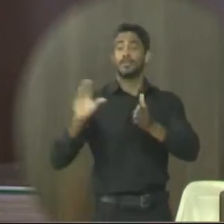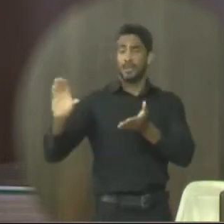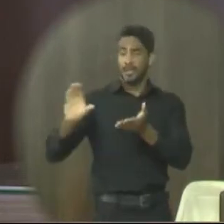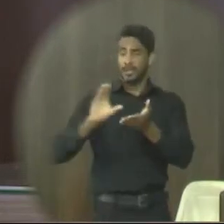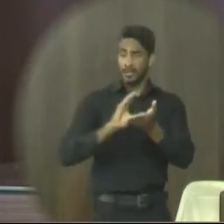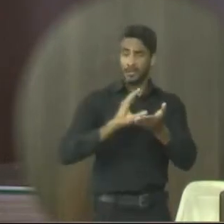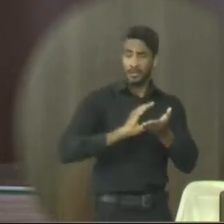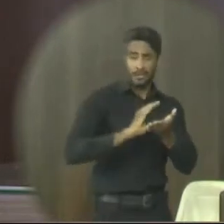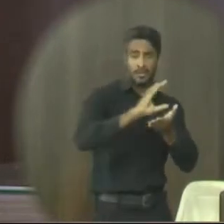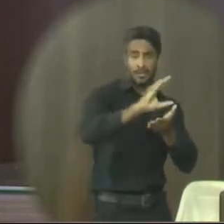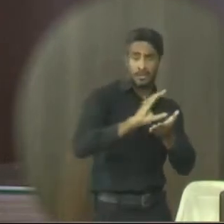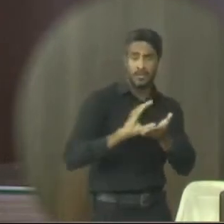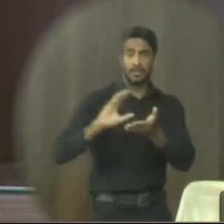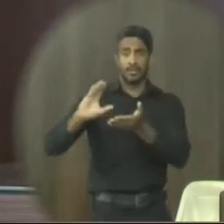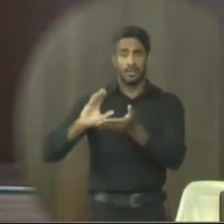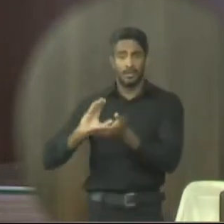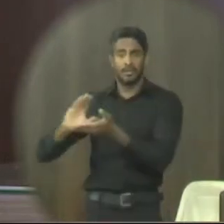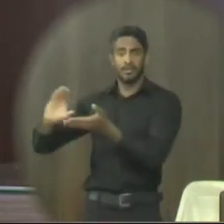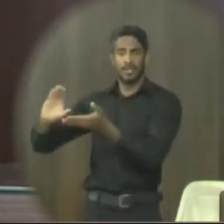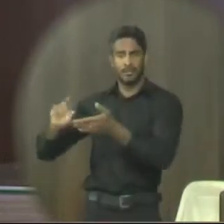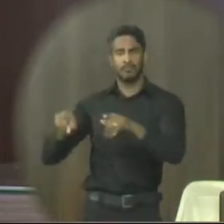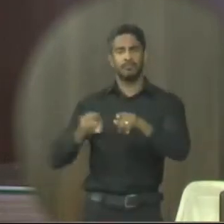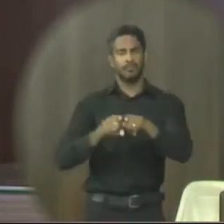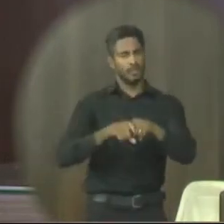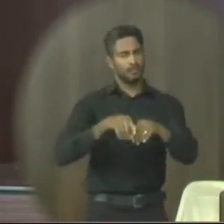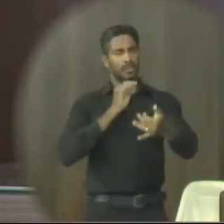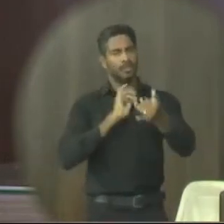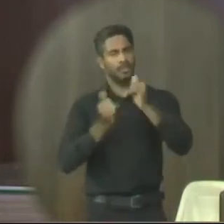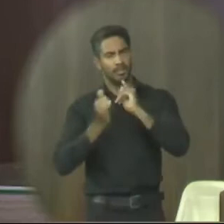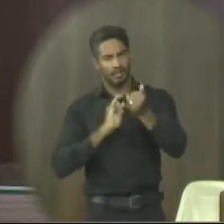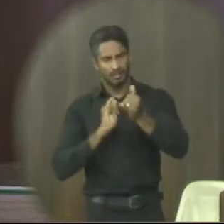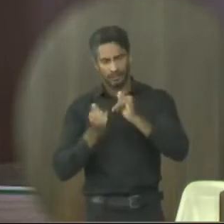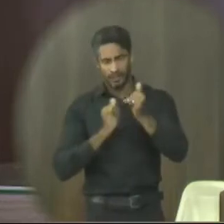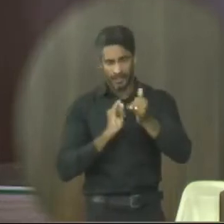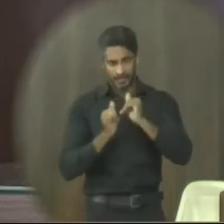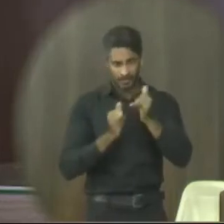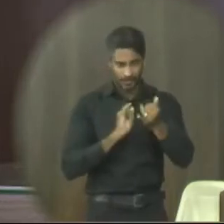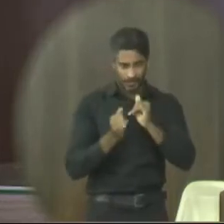de recursos, bem como informações